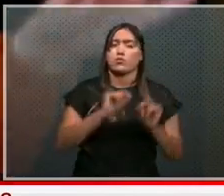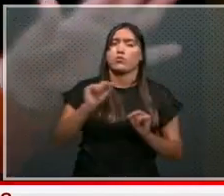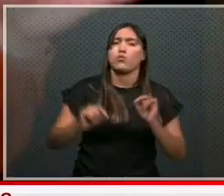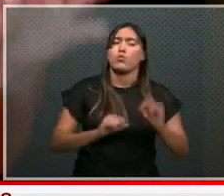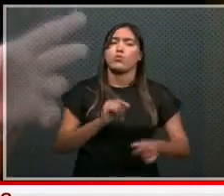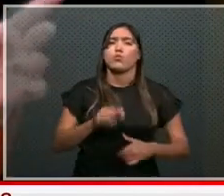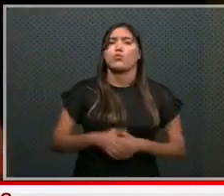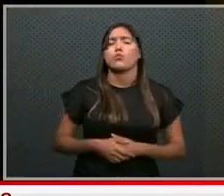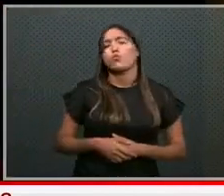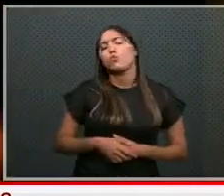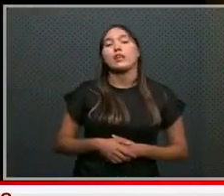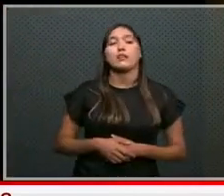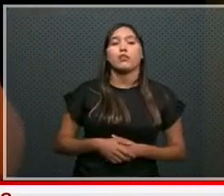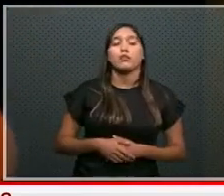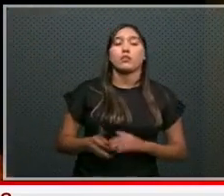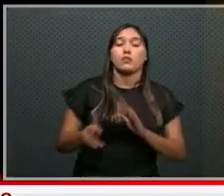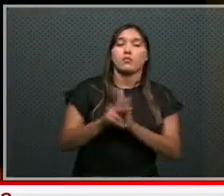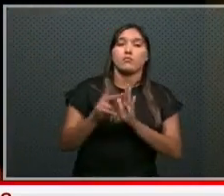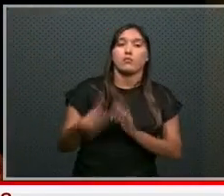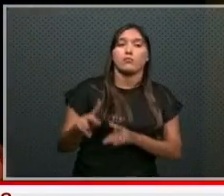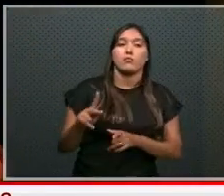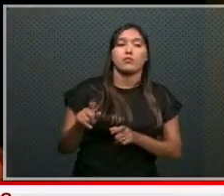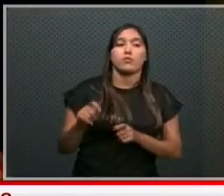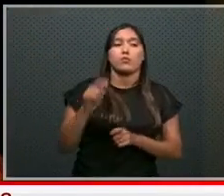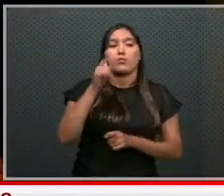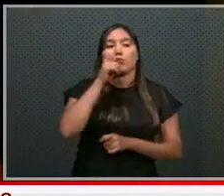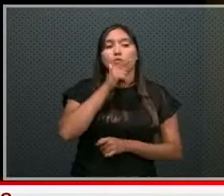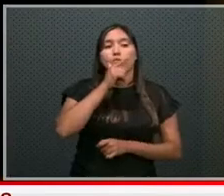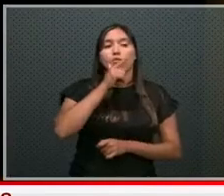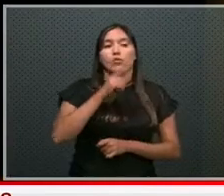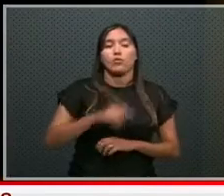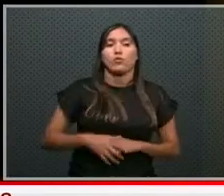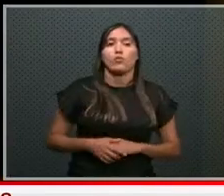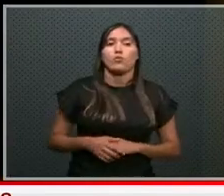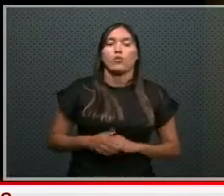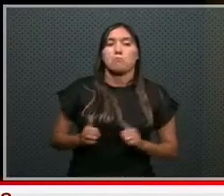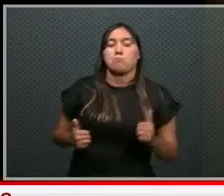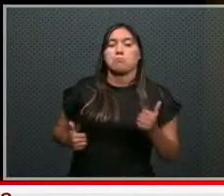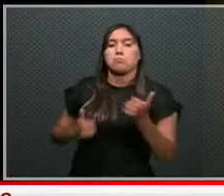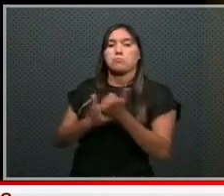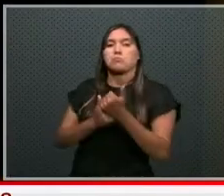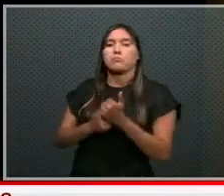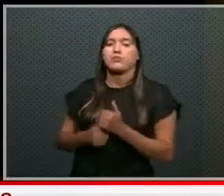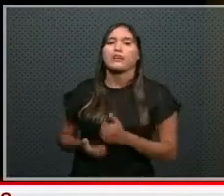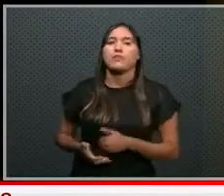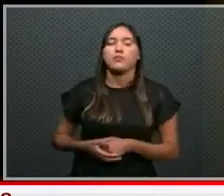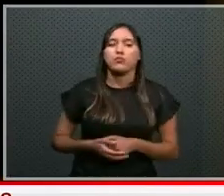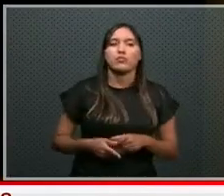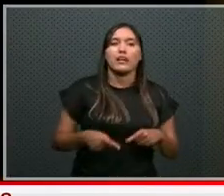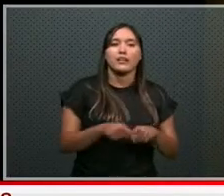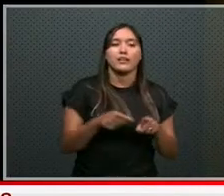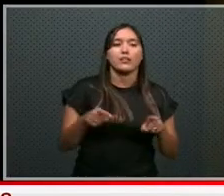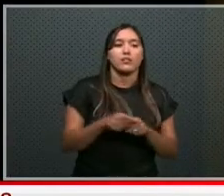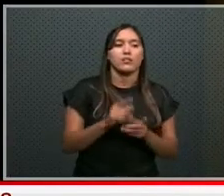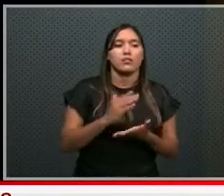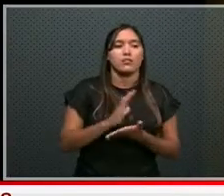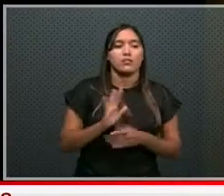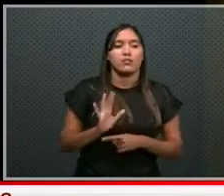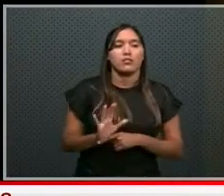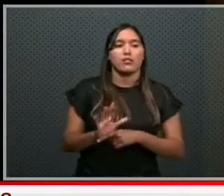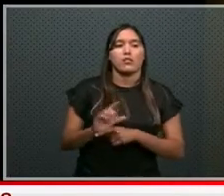as portas estão abertas e a gente vai apoiar no que for necessário Vamos sim colocar recursos vão priorizar